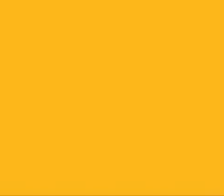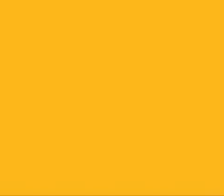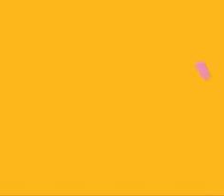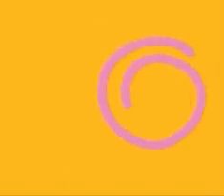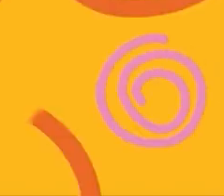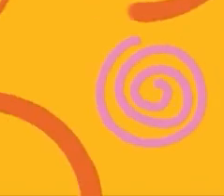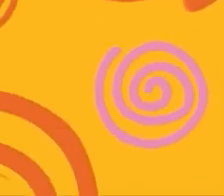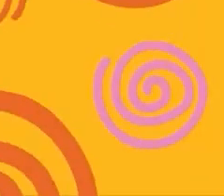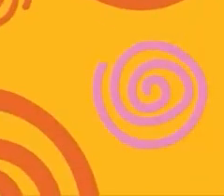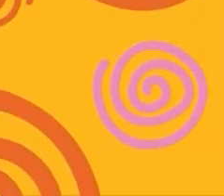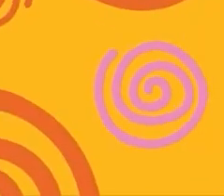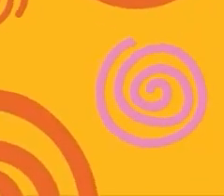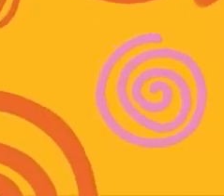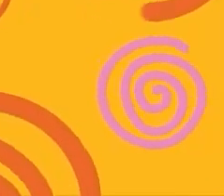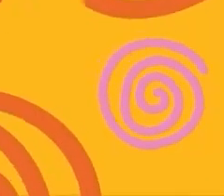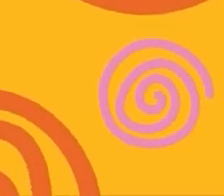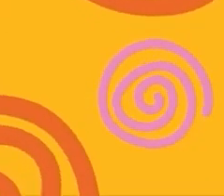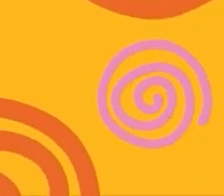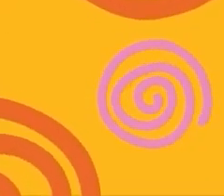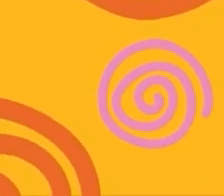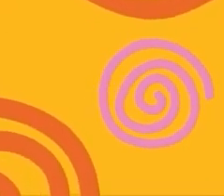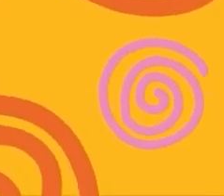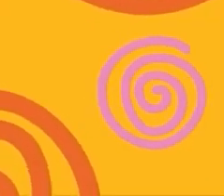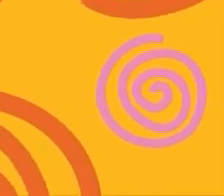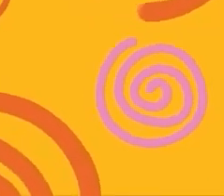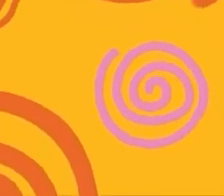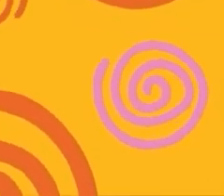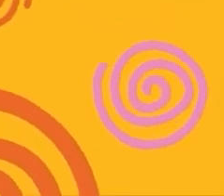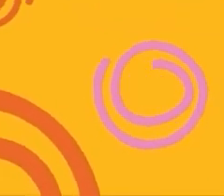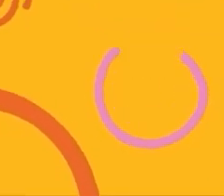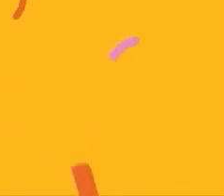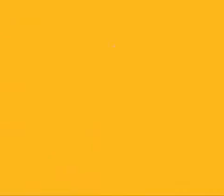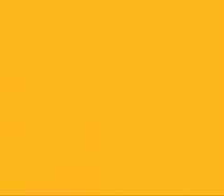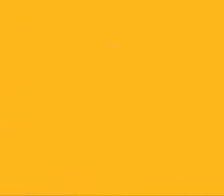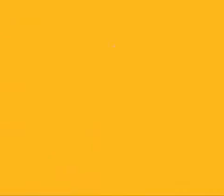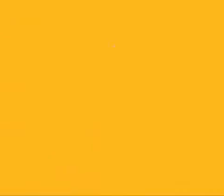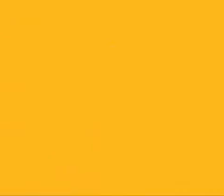da Cultura e CBMM apresentam a 13ª edição do Fliaraxá.